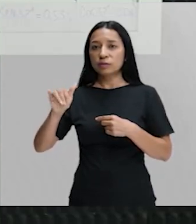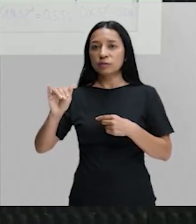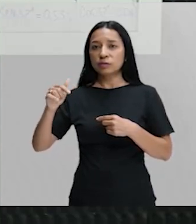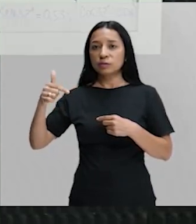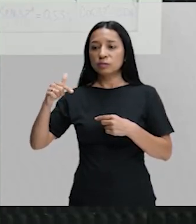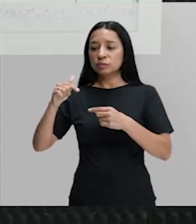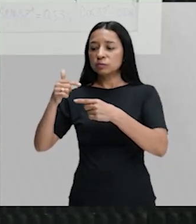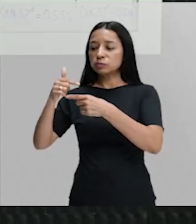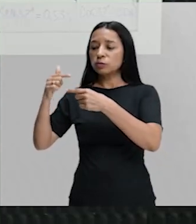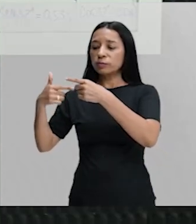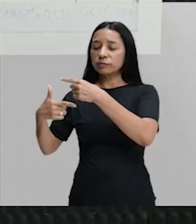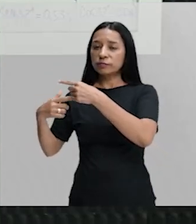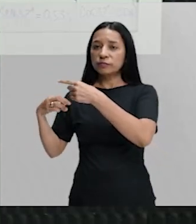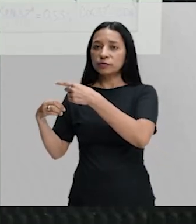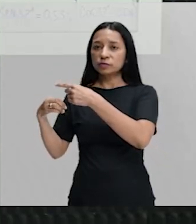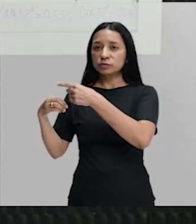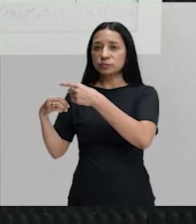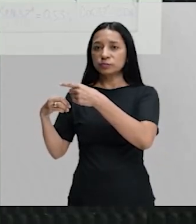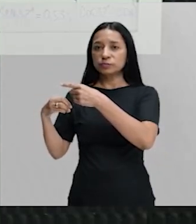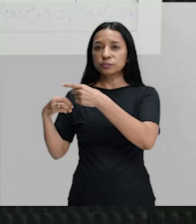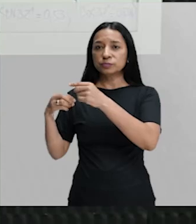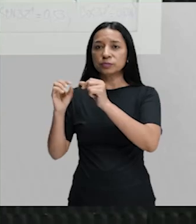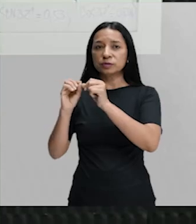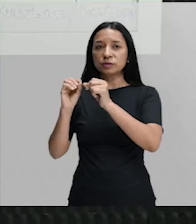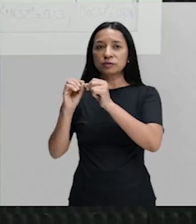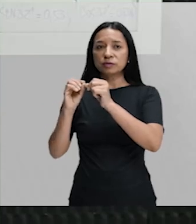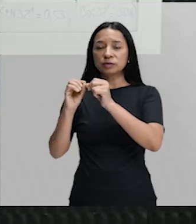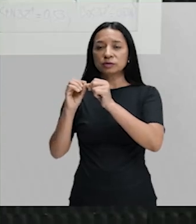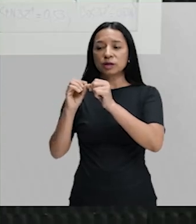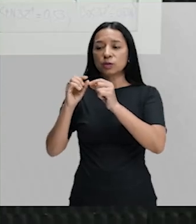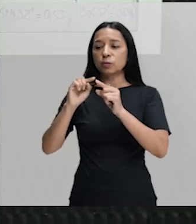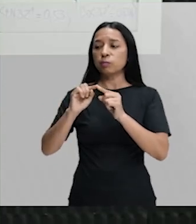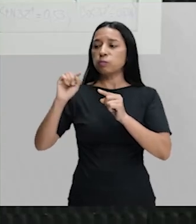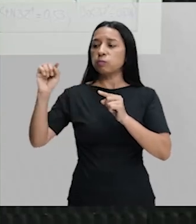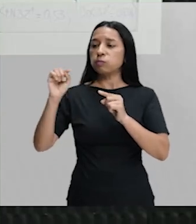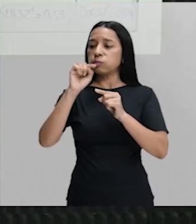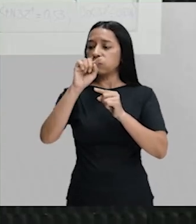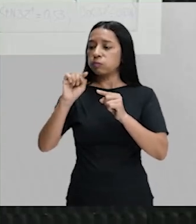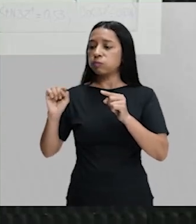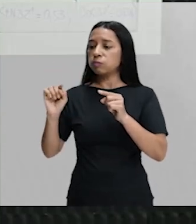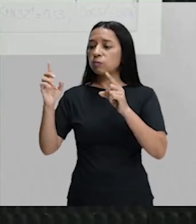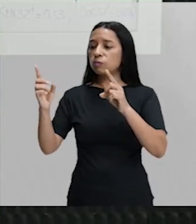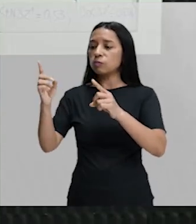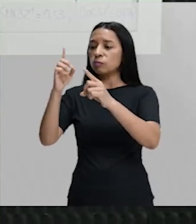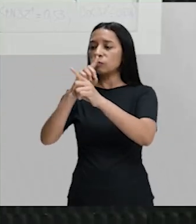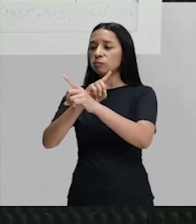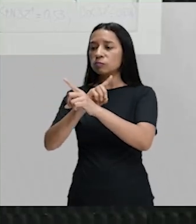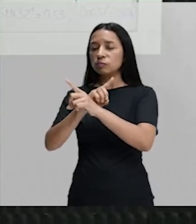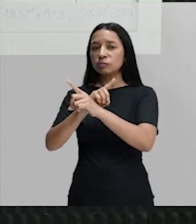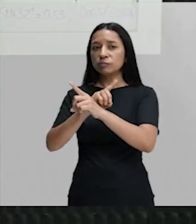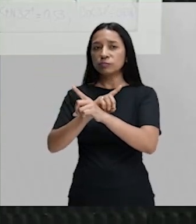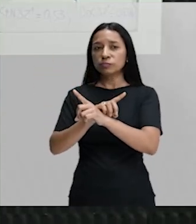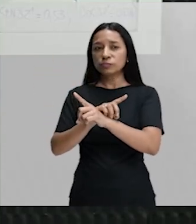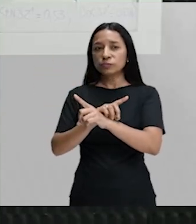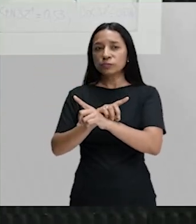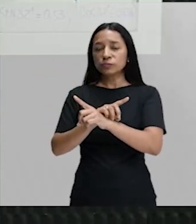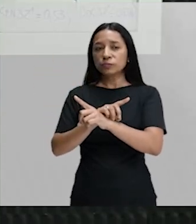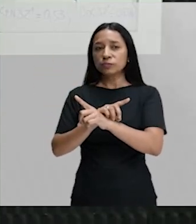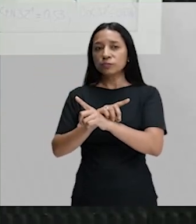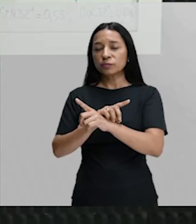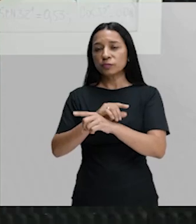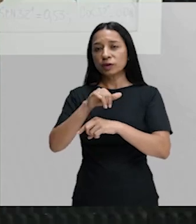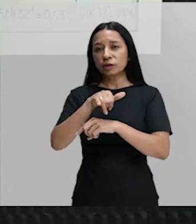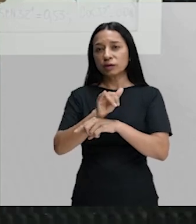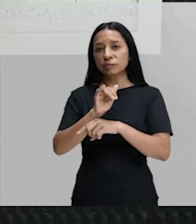Certo? Olha só, fazendo aqui meio pelos extremos, y vai ser igual a